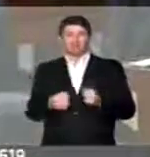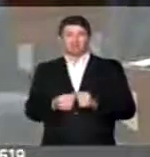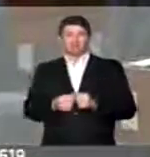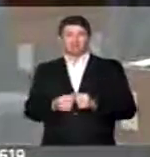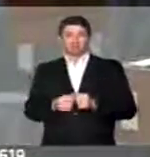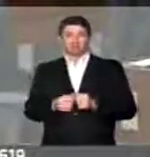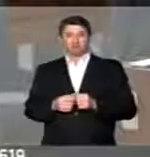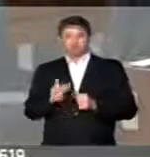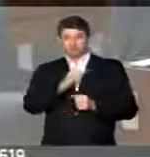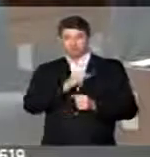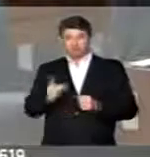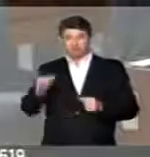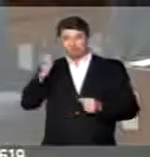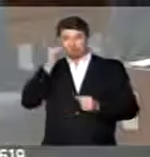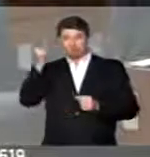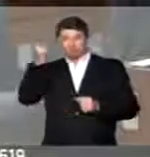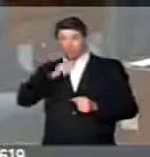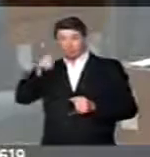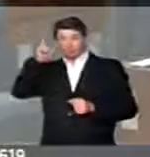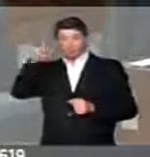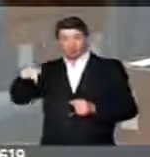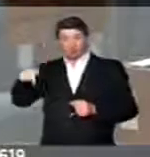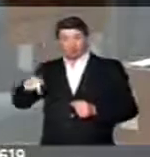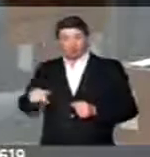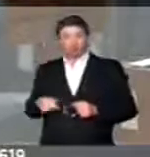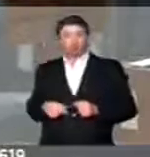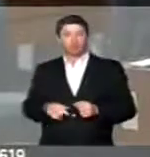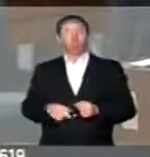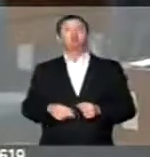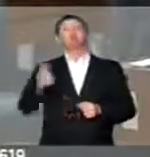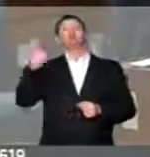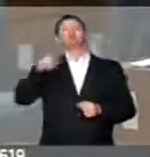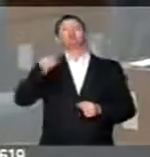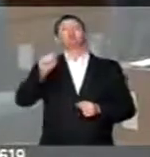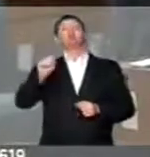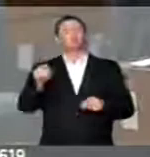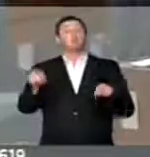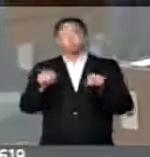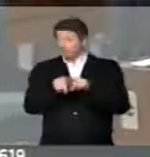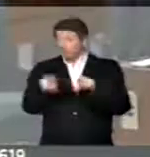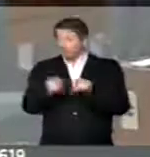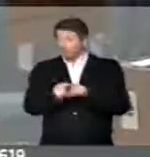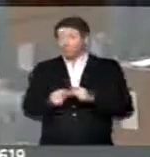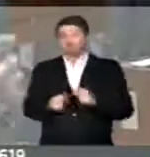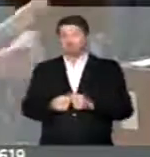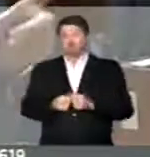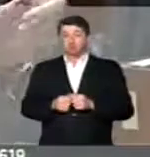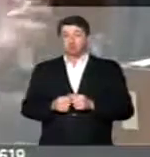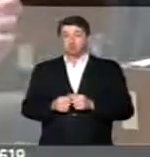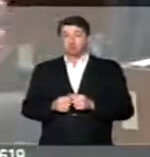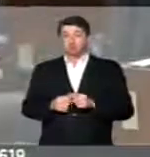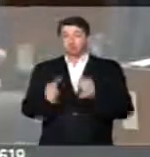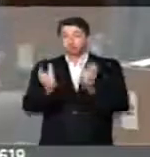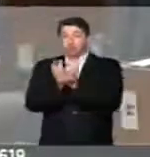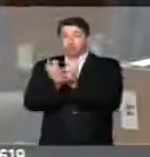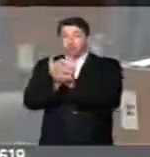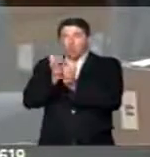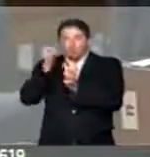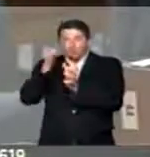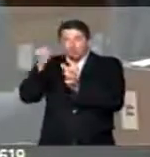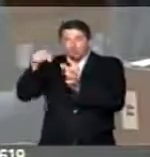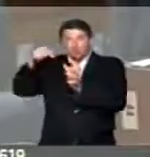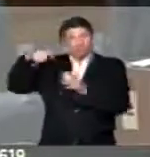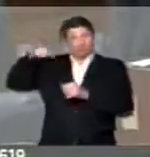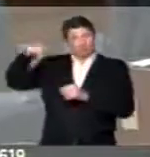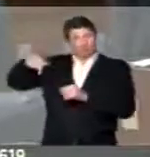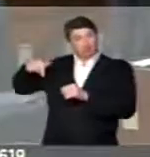que a presidenta Dilma aqui conseguiu aqui ontem, é resultado também desse grupo de deputados que